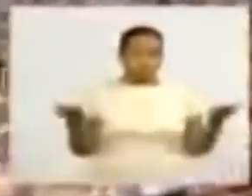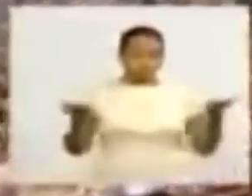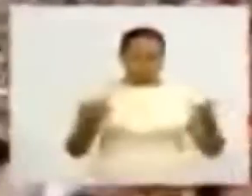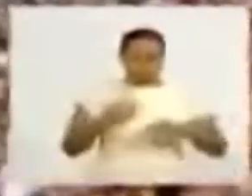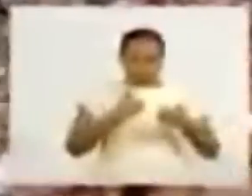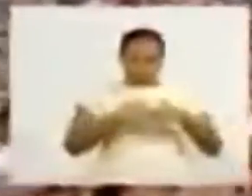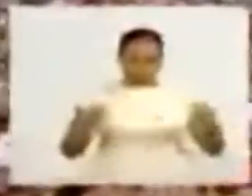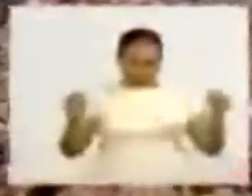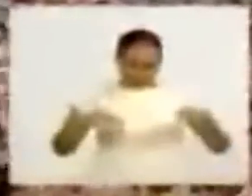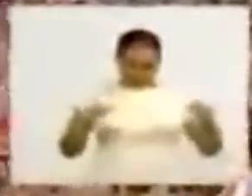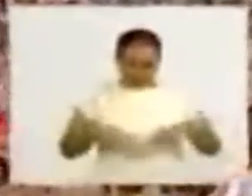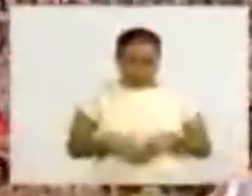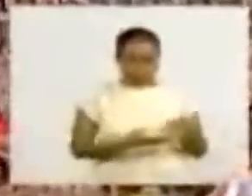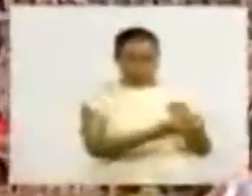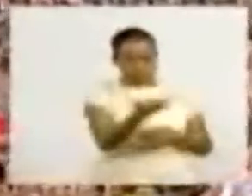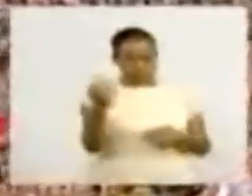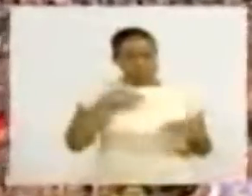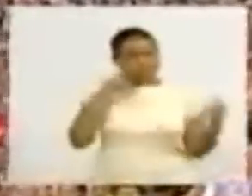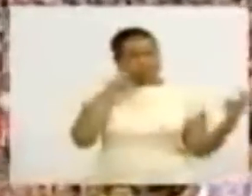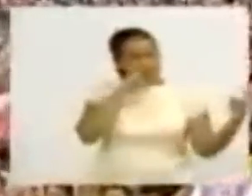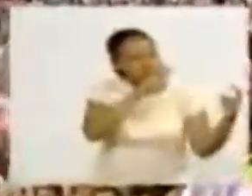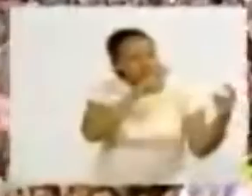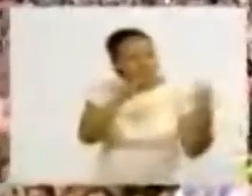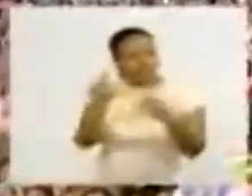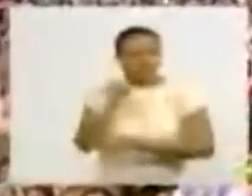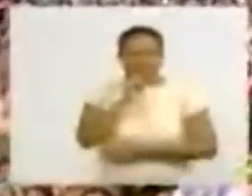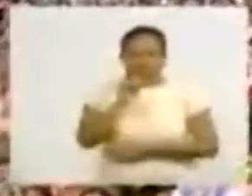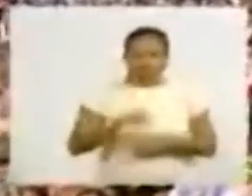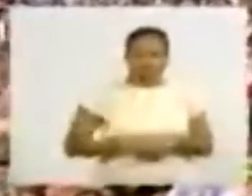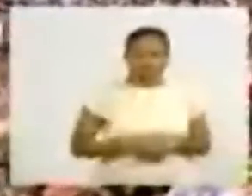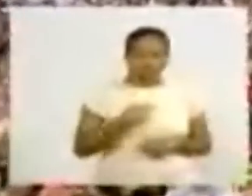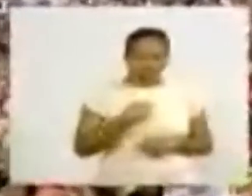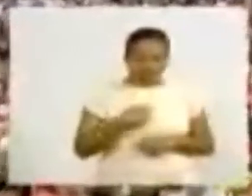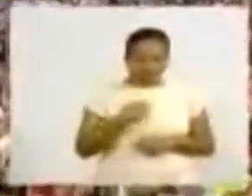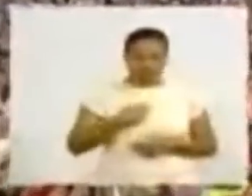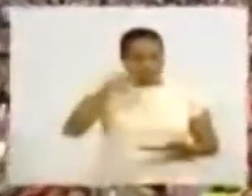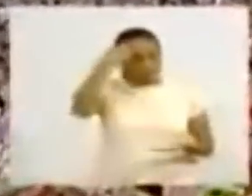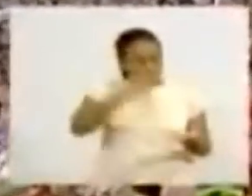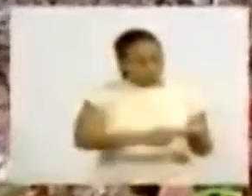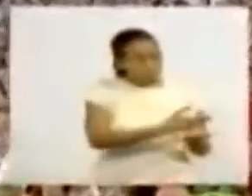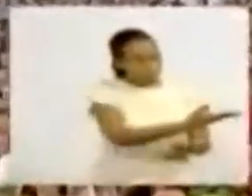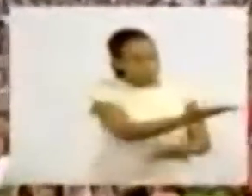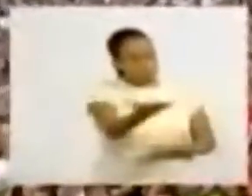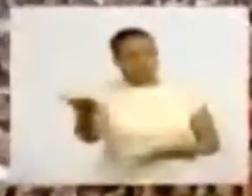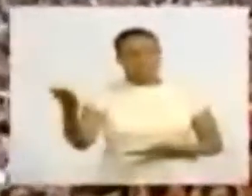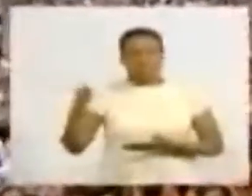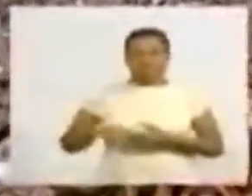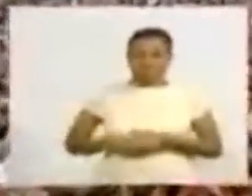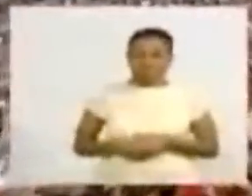Hoje eu estou aqui para olhar para vocês e para dizer que eu continuo comprometido com